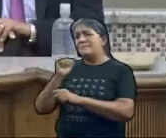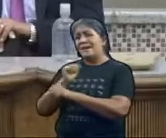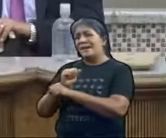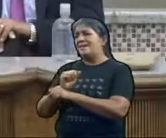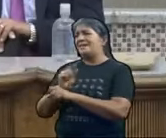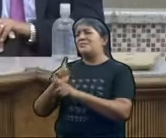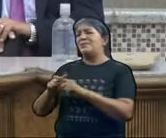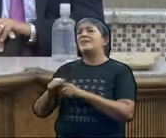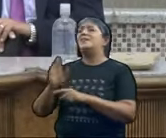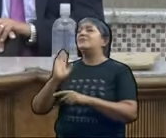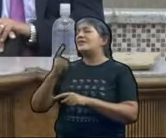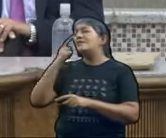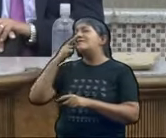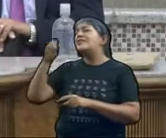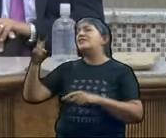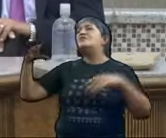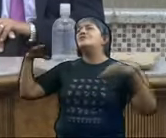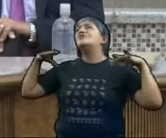buscar.